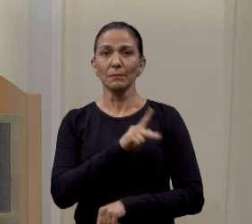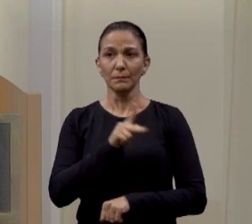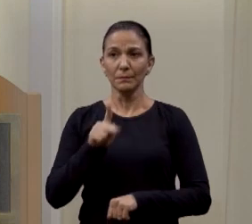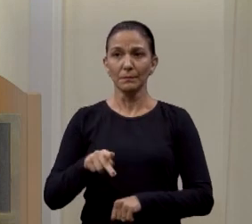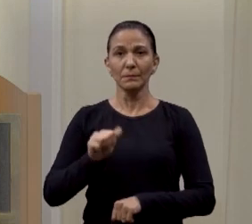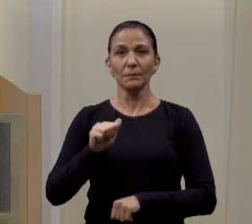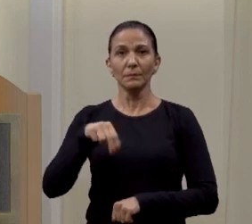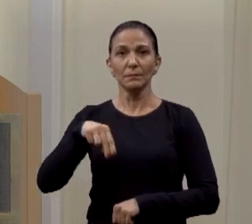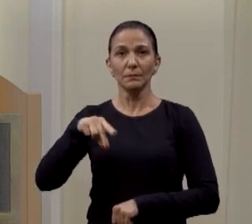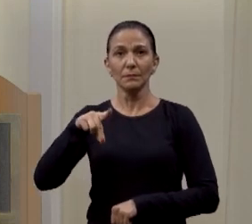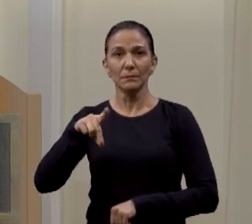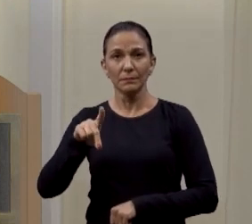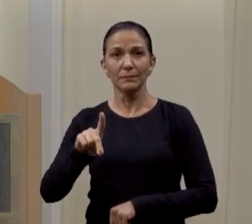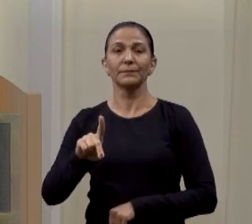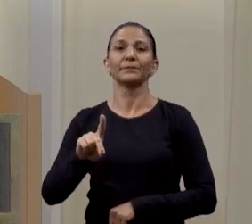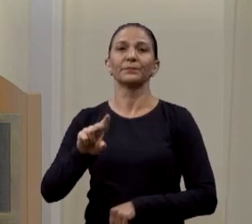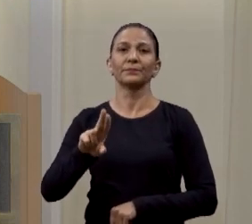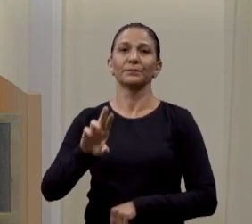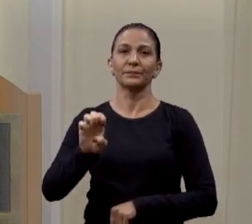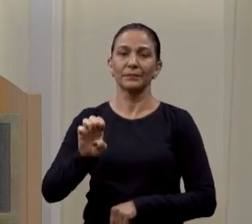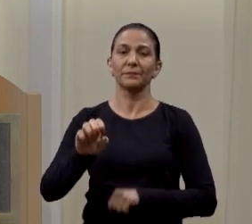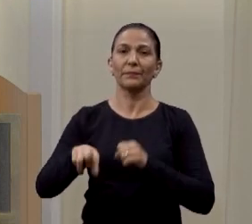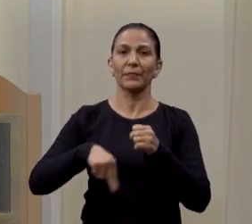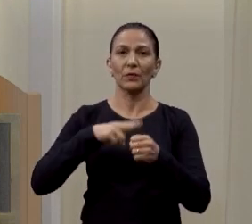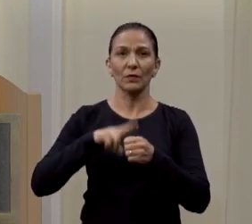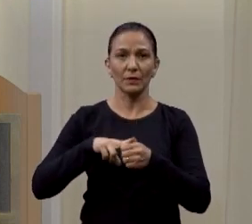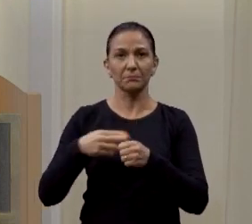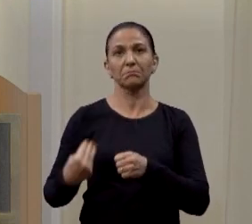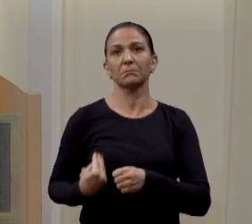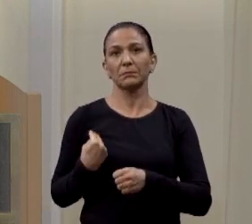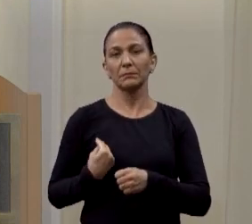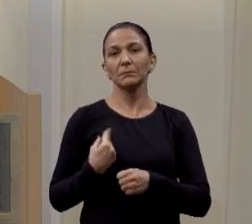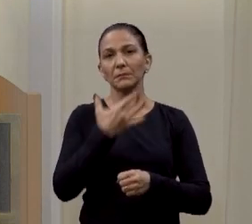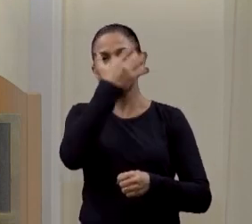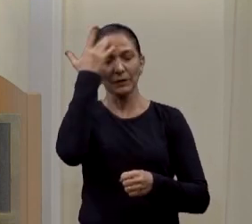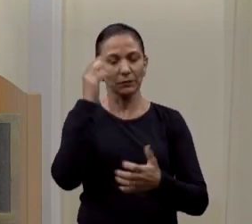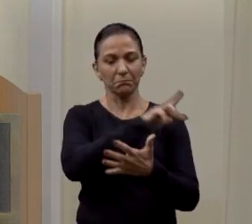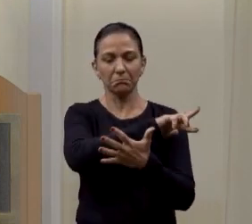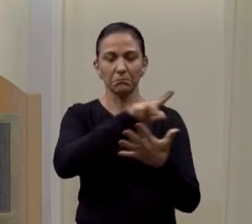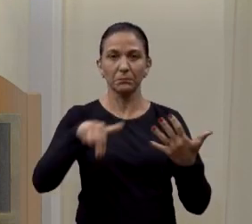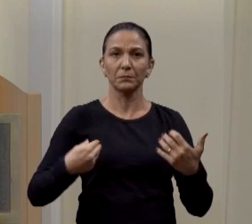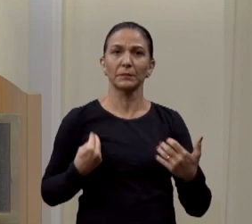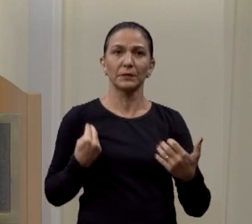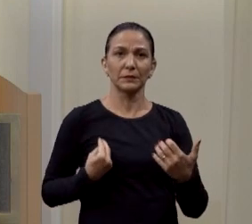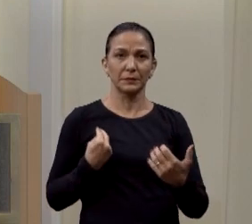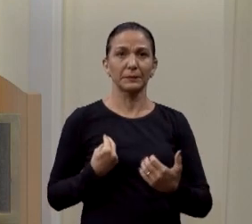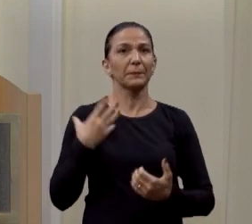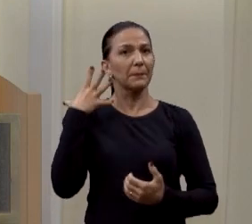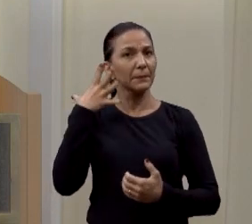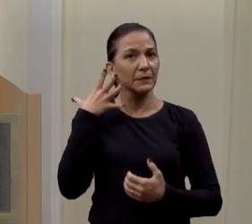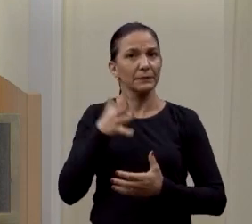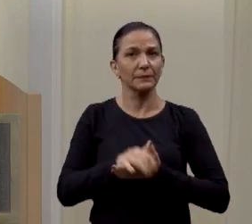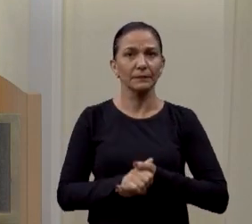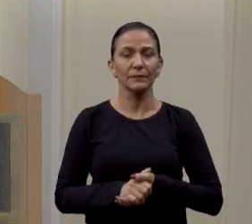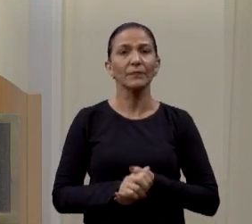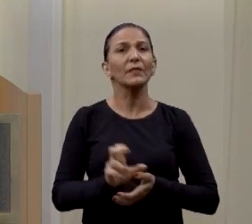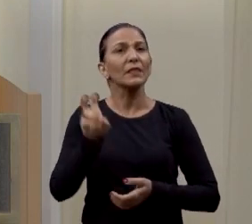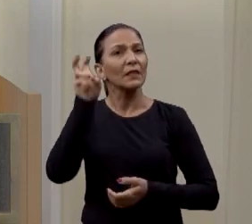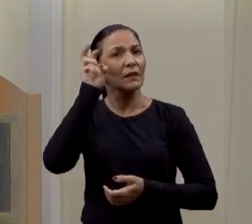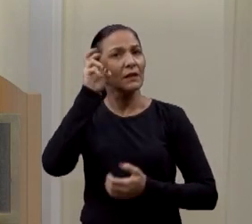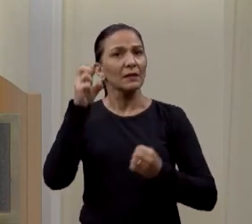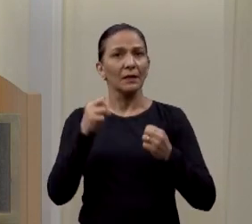dos Santos, da Unesp. Então, fica o convite, todo mundo aqui com a gente. Na quinta-feira, Mesa